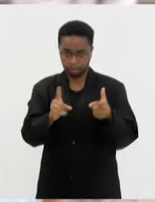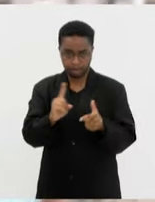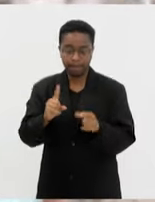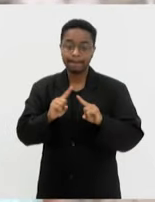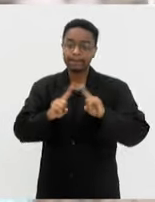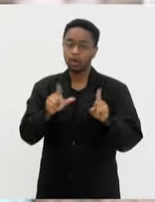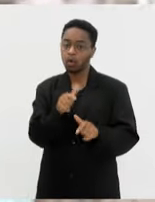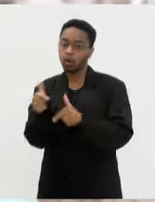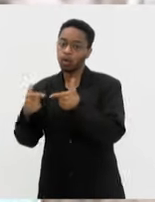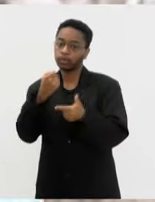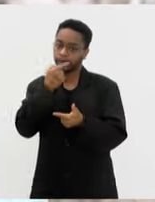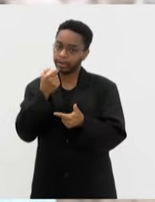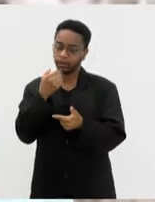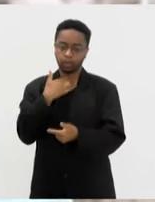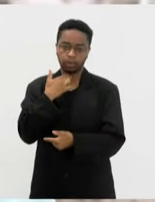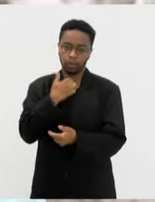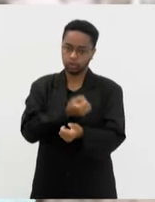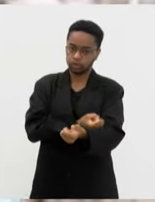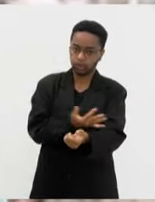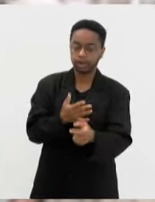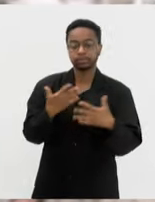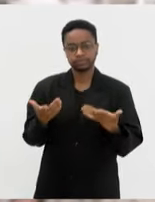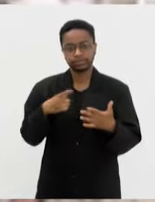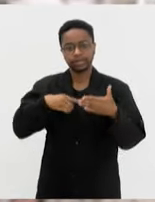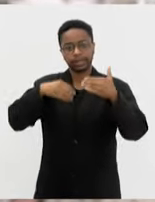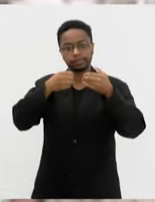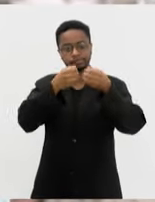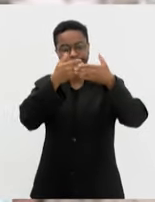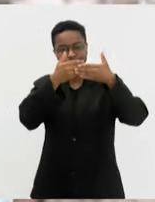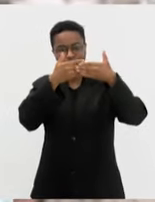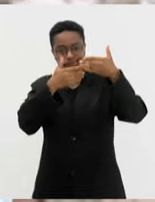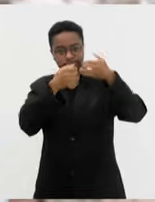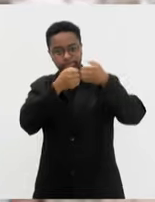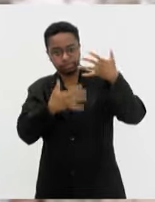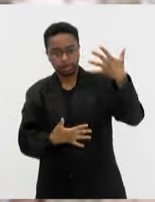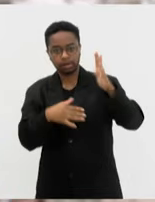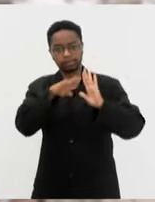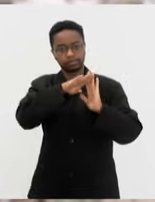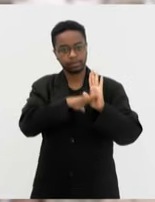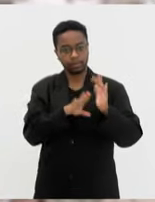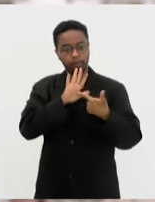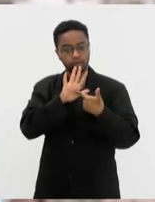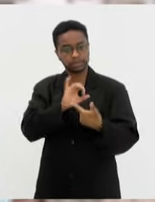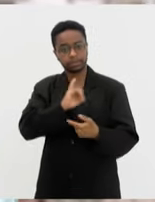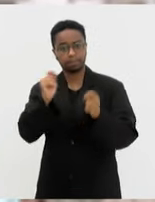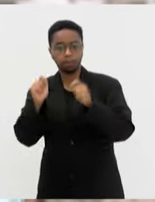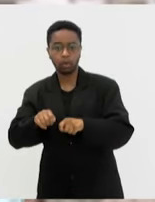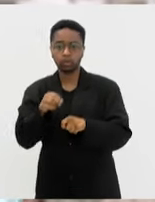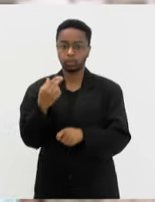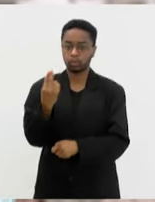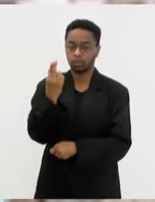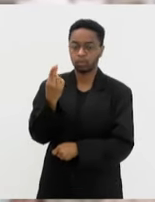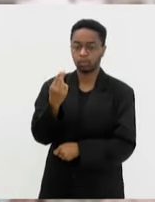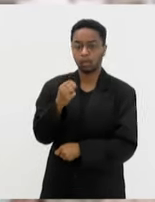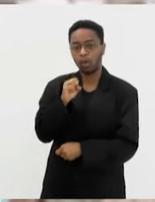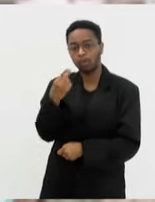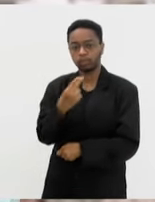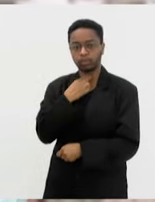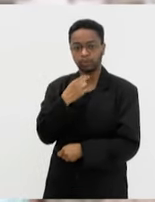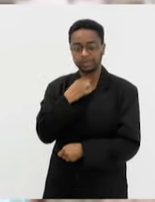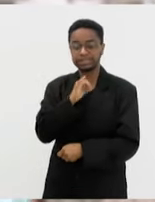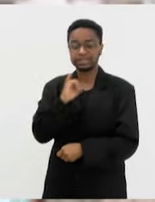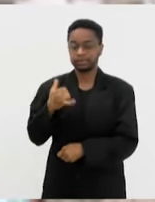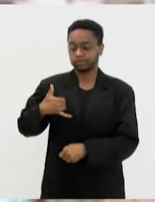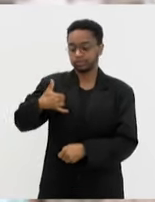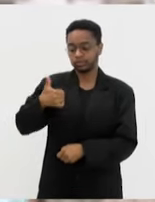não pode doar. Então, estão muitas condições, a pessoa olha lá se pode ou se não pode. Mas, assim, qualquer pessoa que tem 69 anos é candidato. Falei